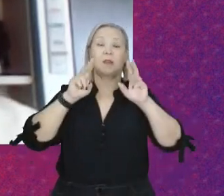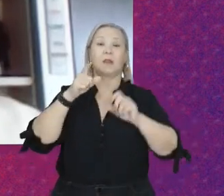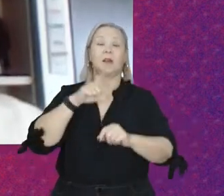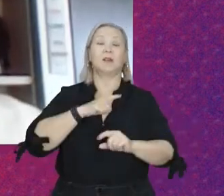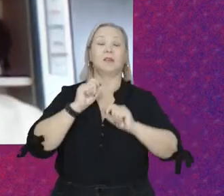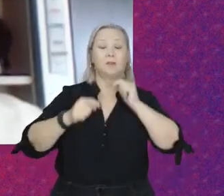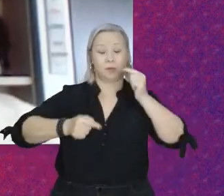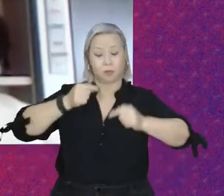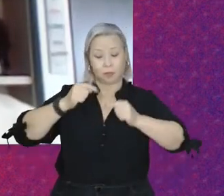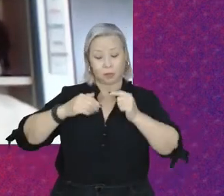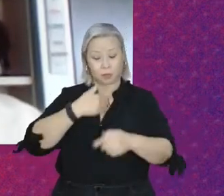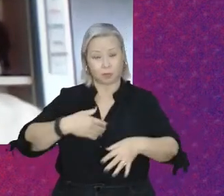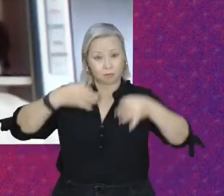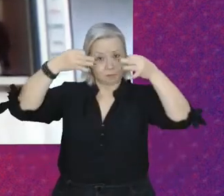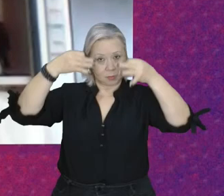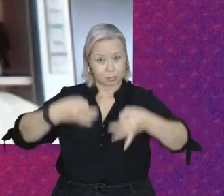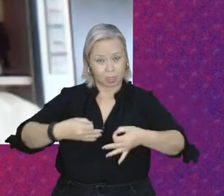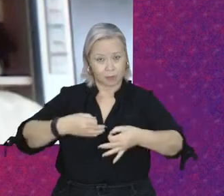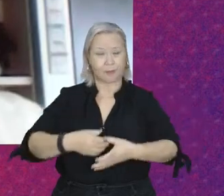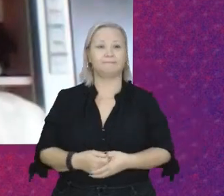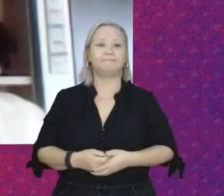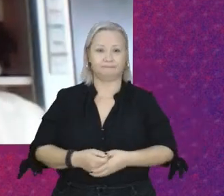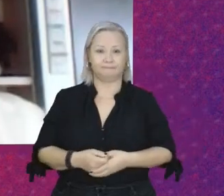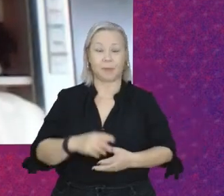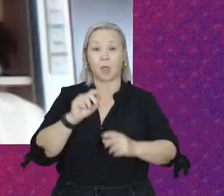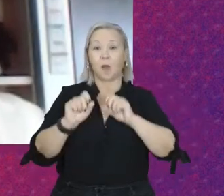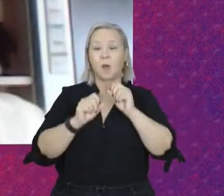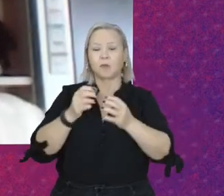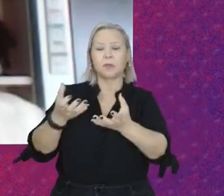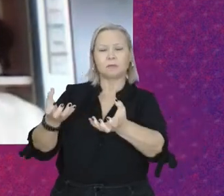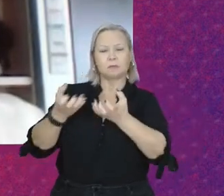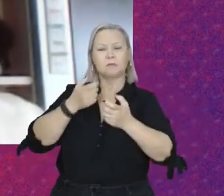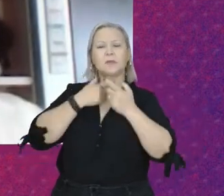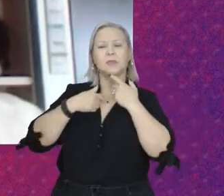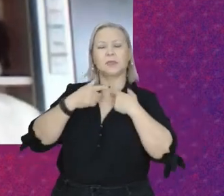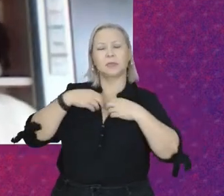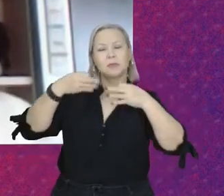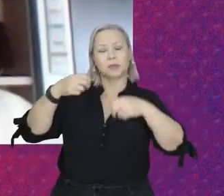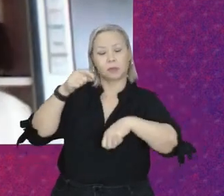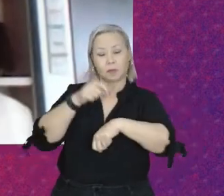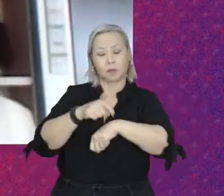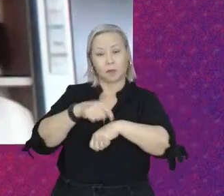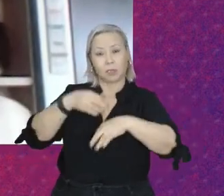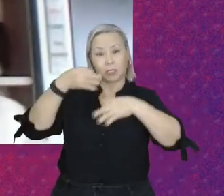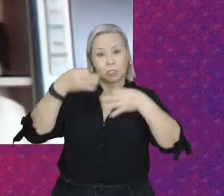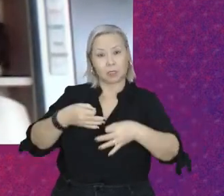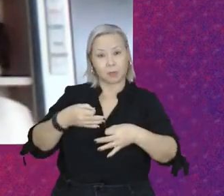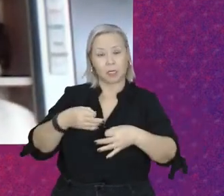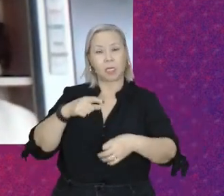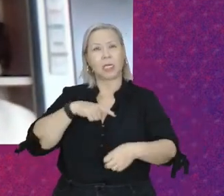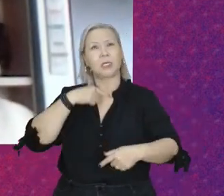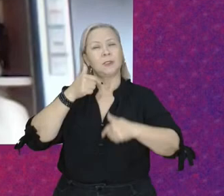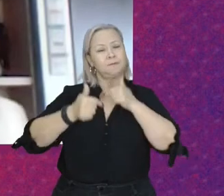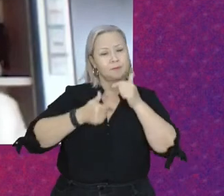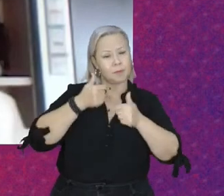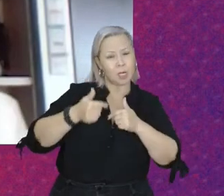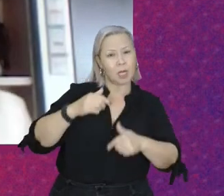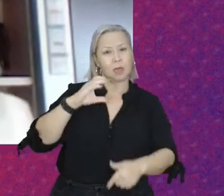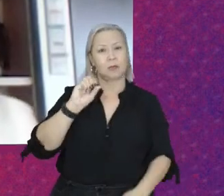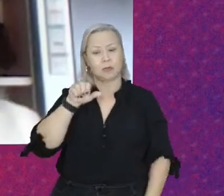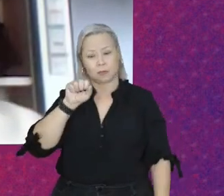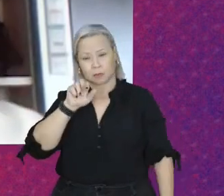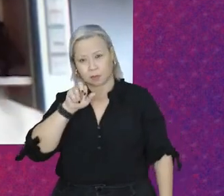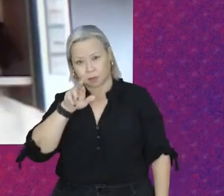políticas públicas adequadas. Então, o que nós buscamos nesse momento foi exatamente, não é? E é o que tem trabalhado o Consórcio